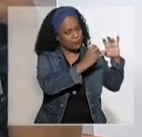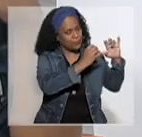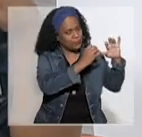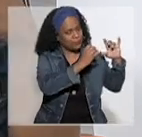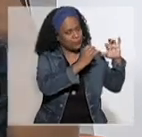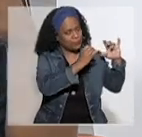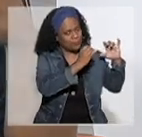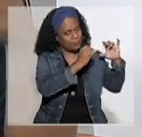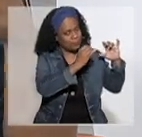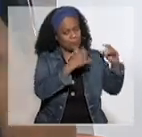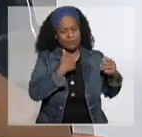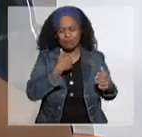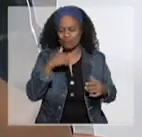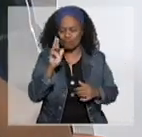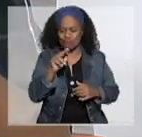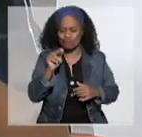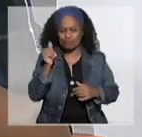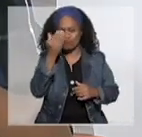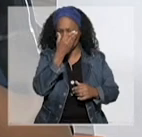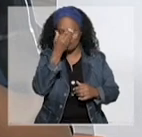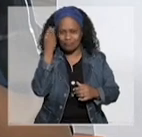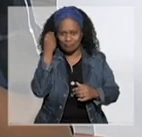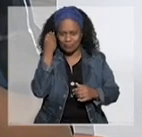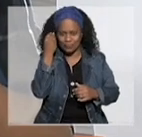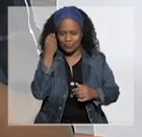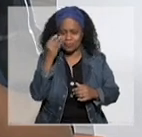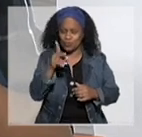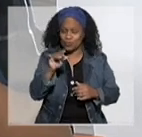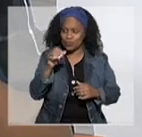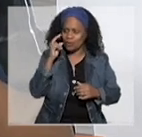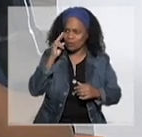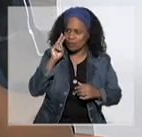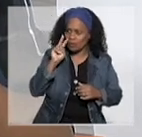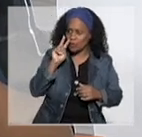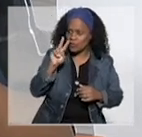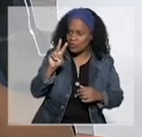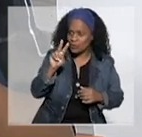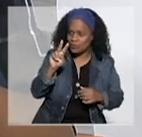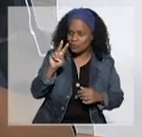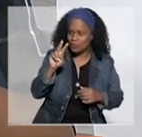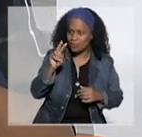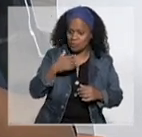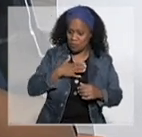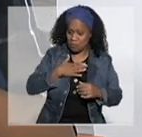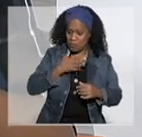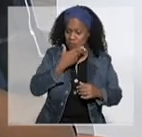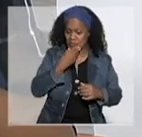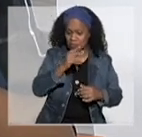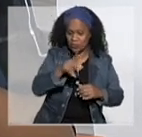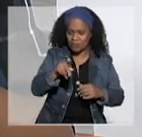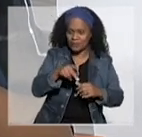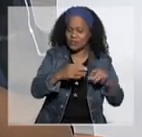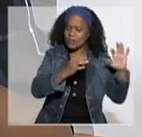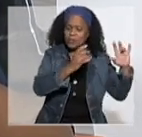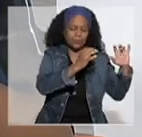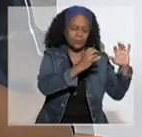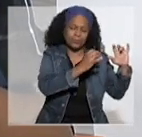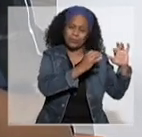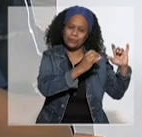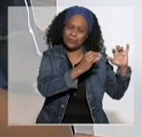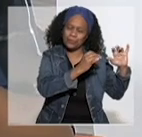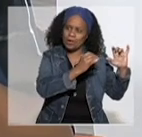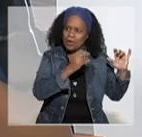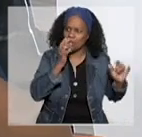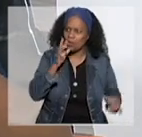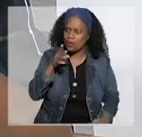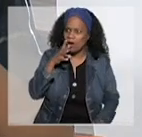e eu nunca vou me esquecer do dia que eu vi ele tocando Pantera Cor-de-Rosa na flauta doce. E depois que eu